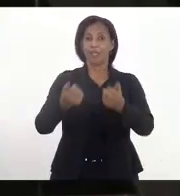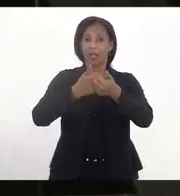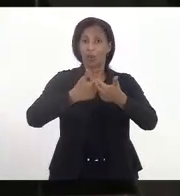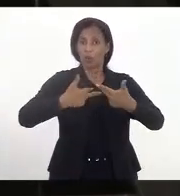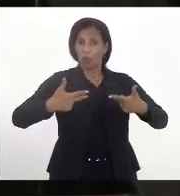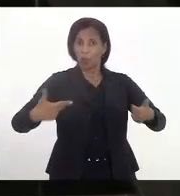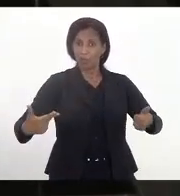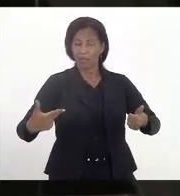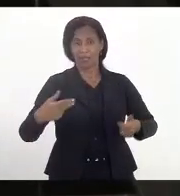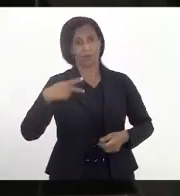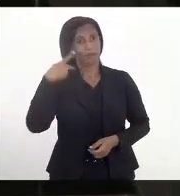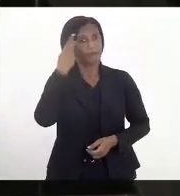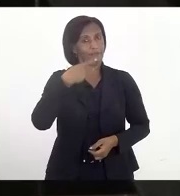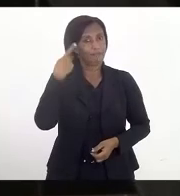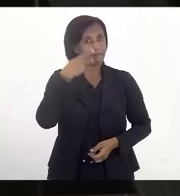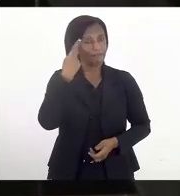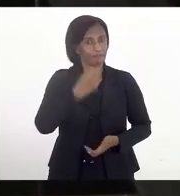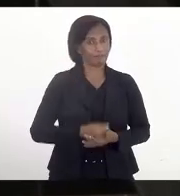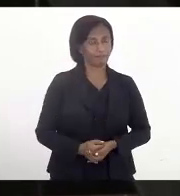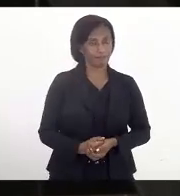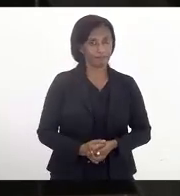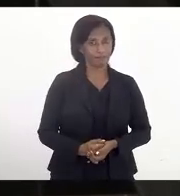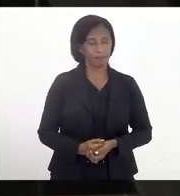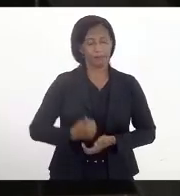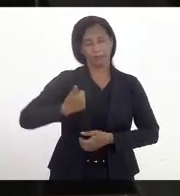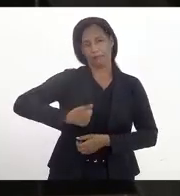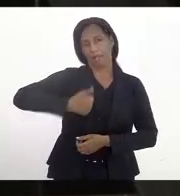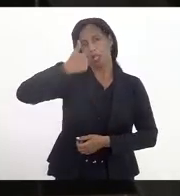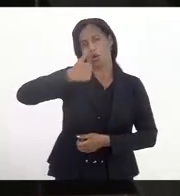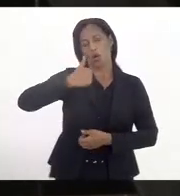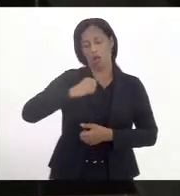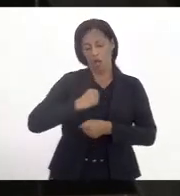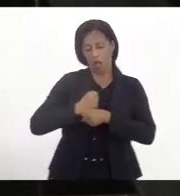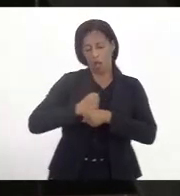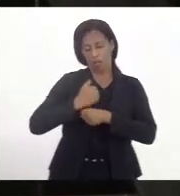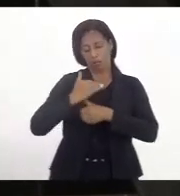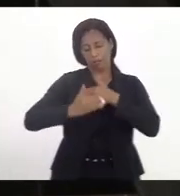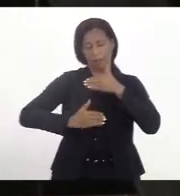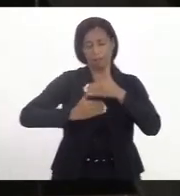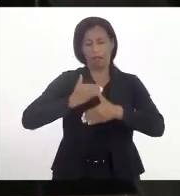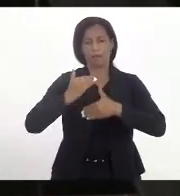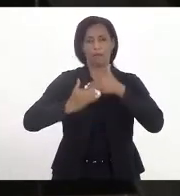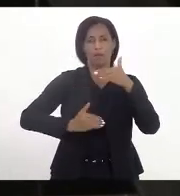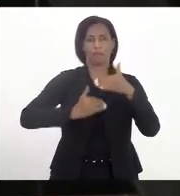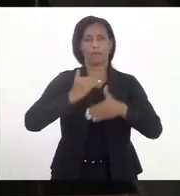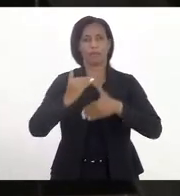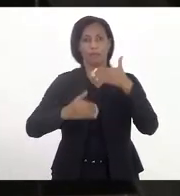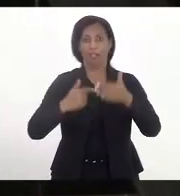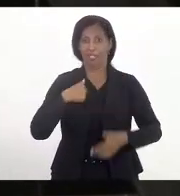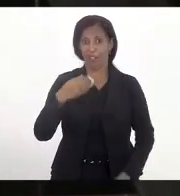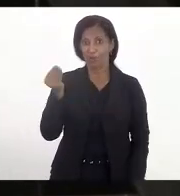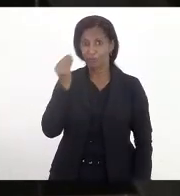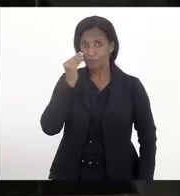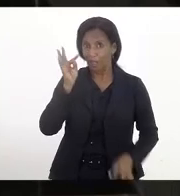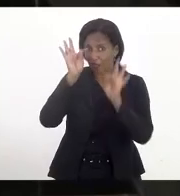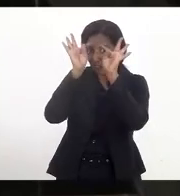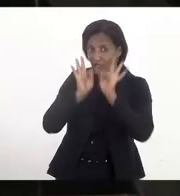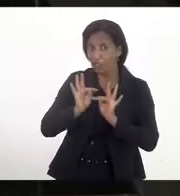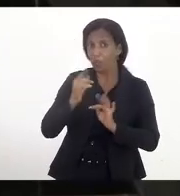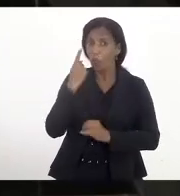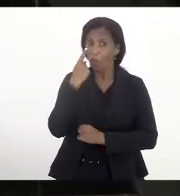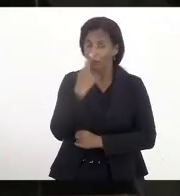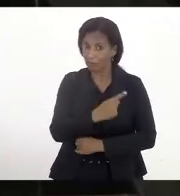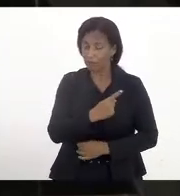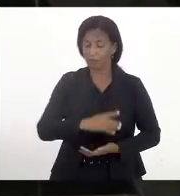qualidade do Parlamento melhore ano a ano e vem melhorando eu sou testemunha e vem